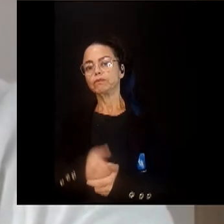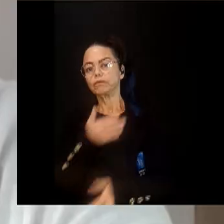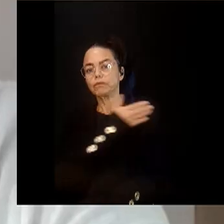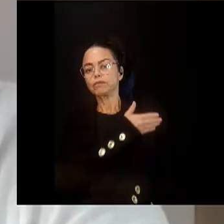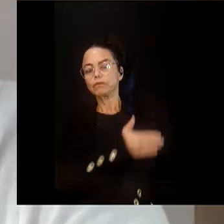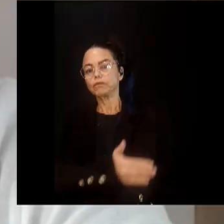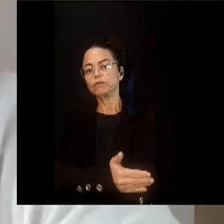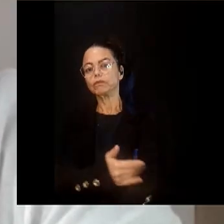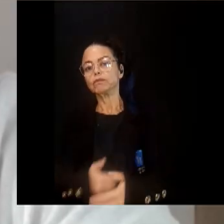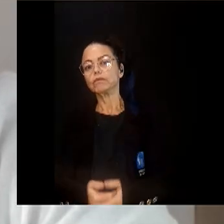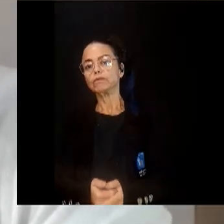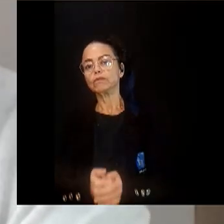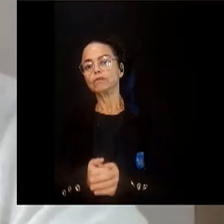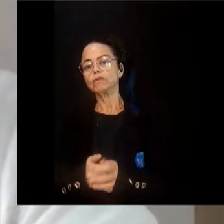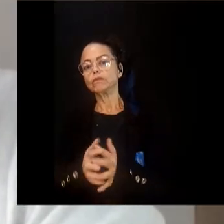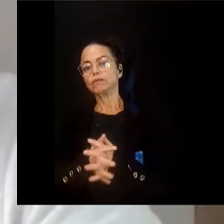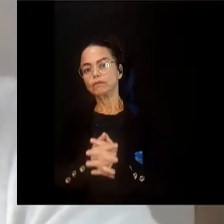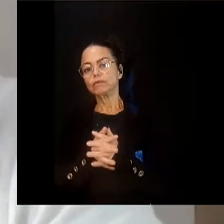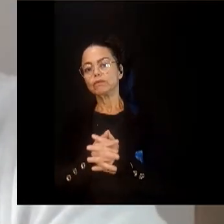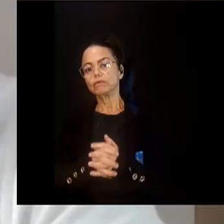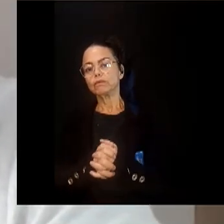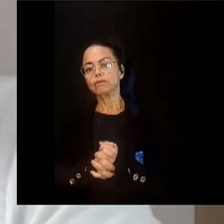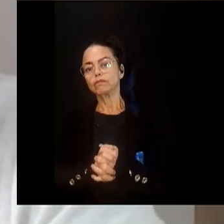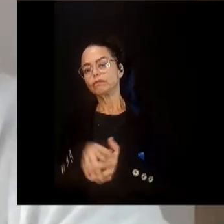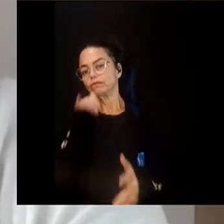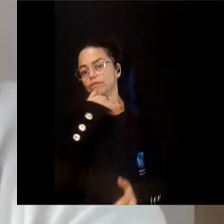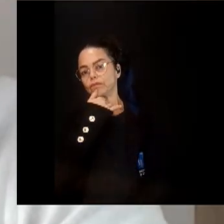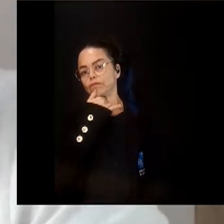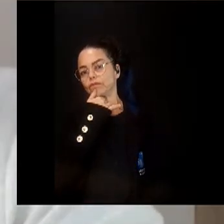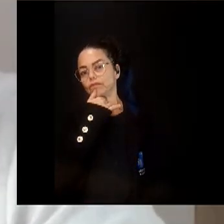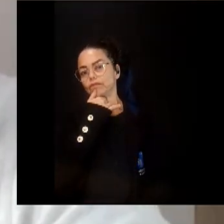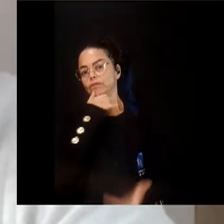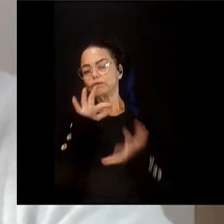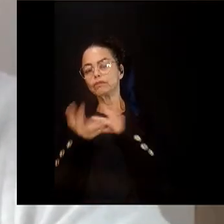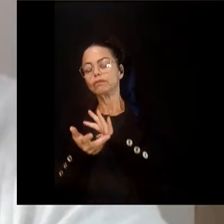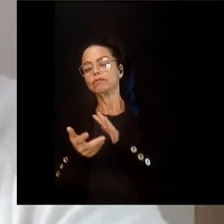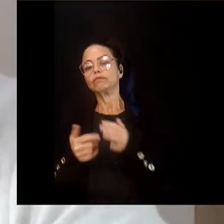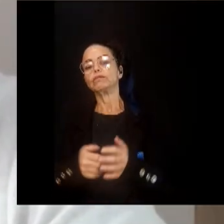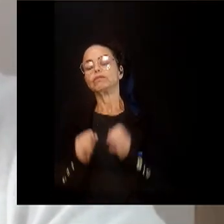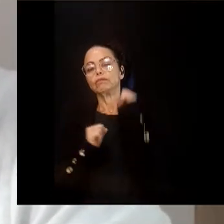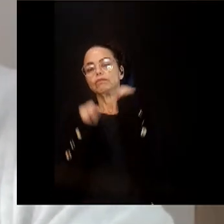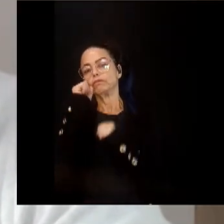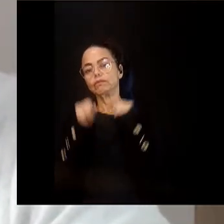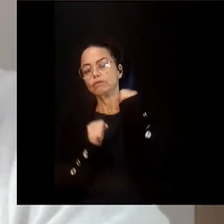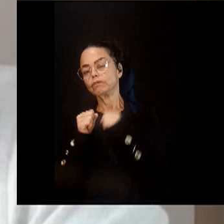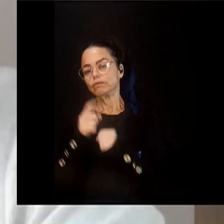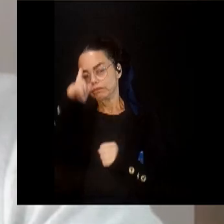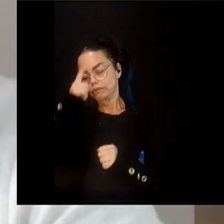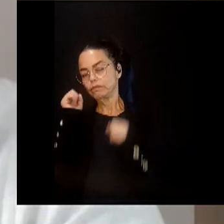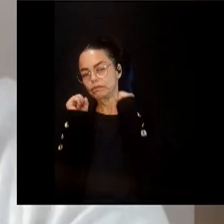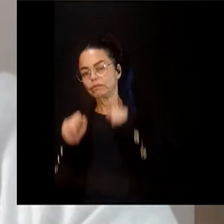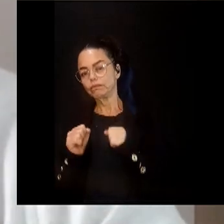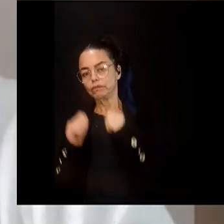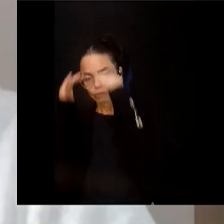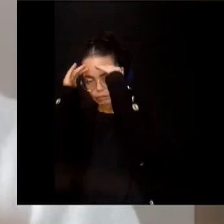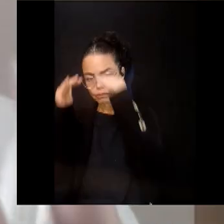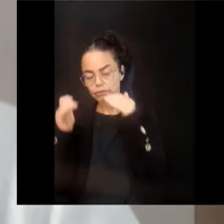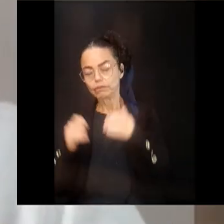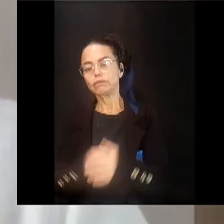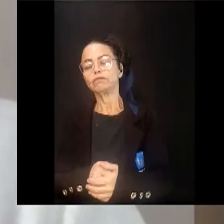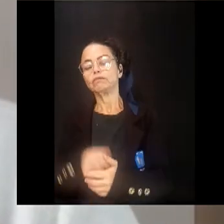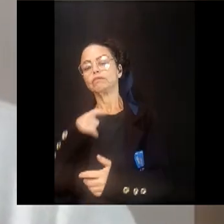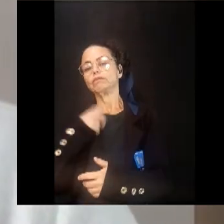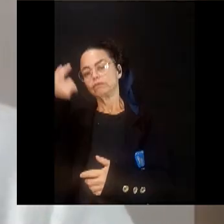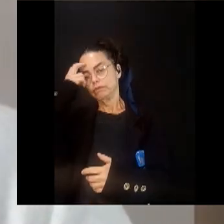Gabriel, infelizmente, no modelo da revolução industrial. Manda quem pode, obedece quem tem juízo, comando e controle. Ainda